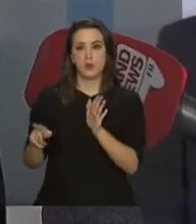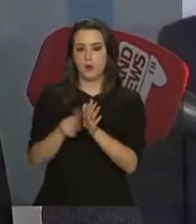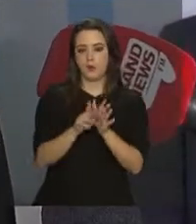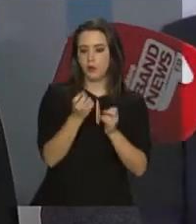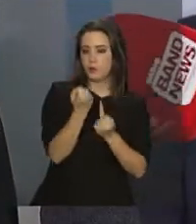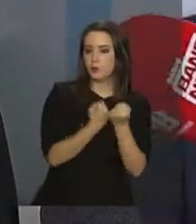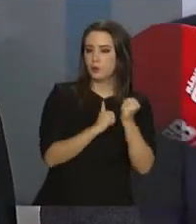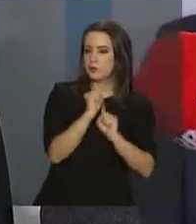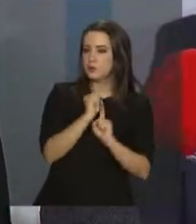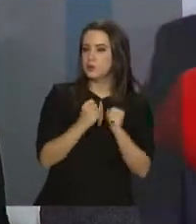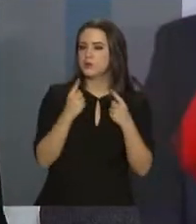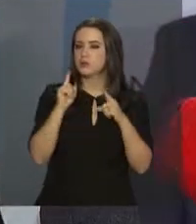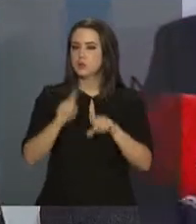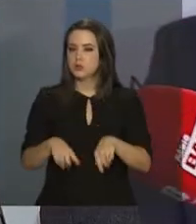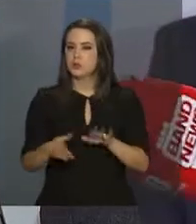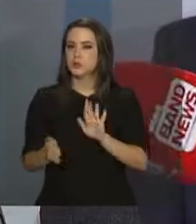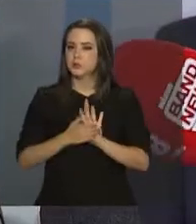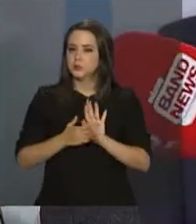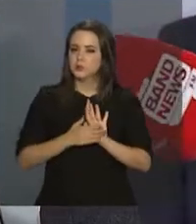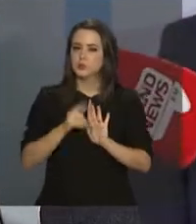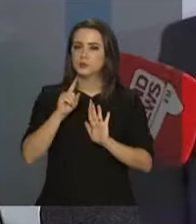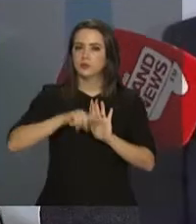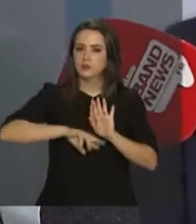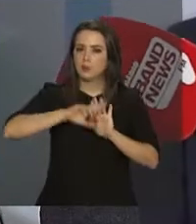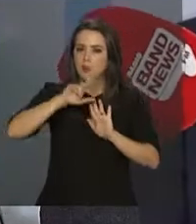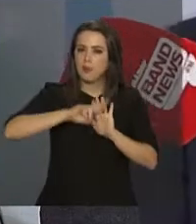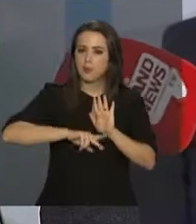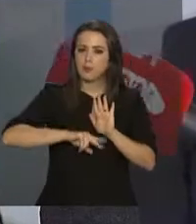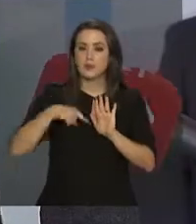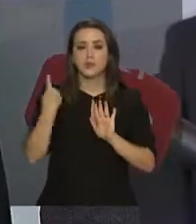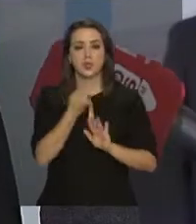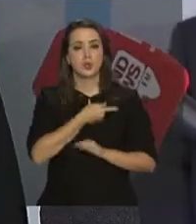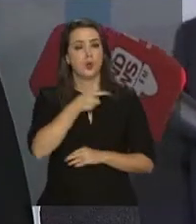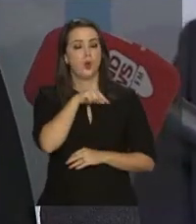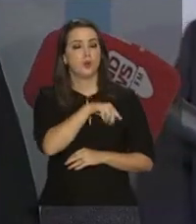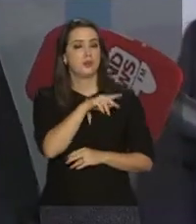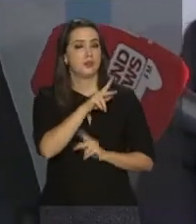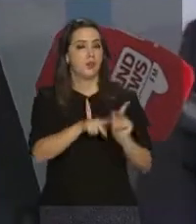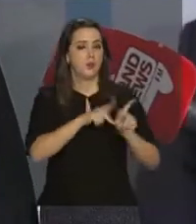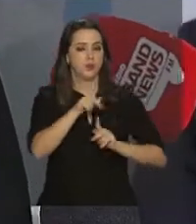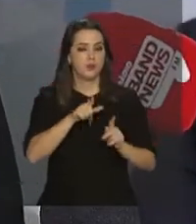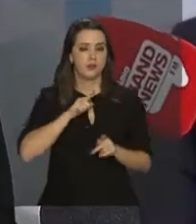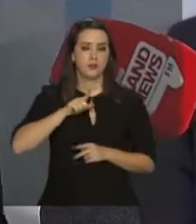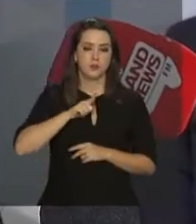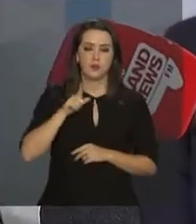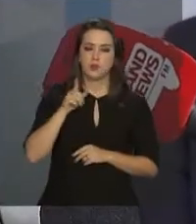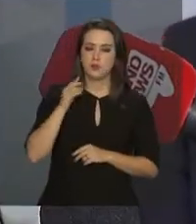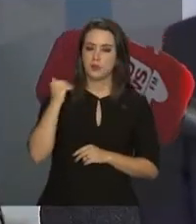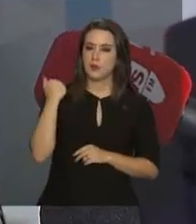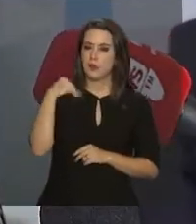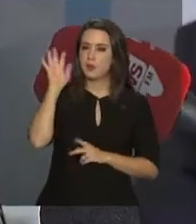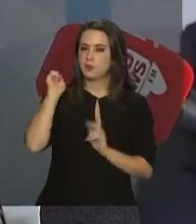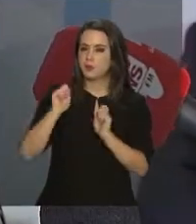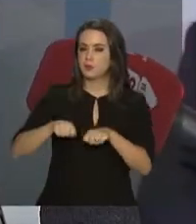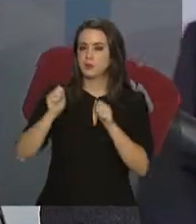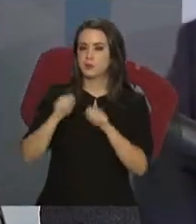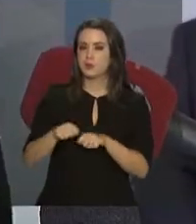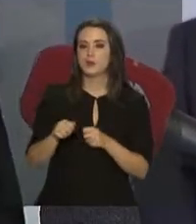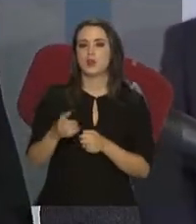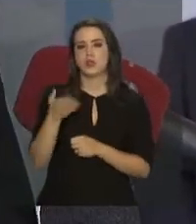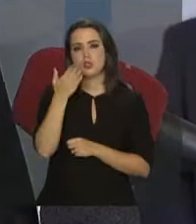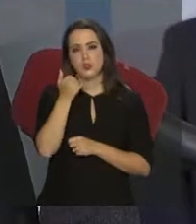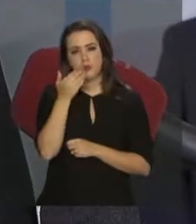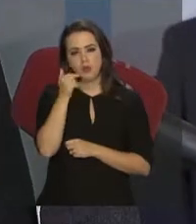indústria isso vai proporcionar que a nossa população além de ter a possibilidade de consumir